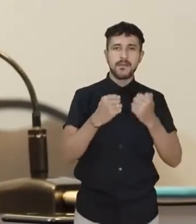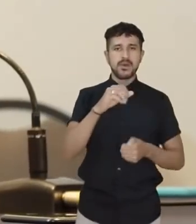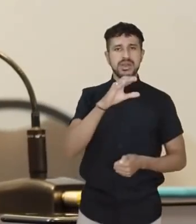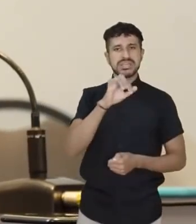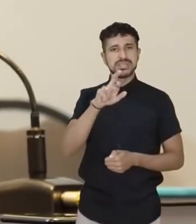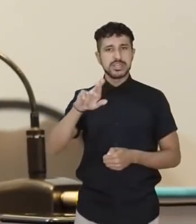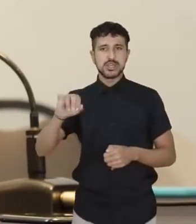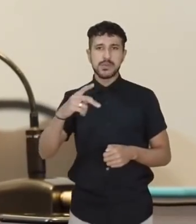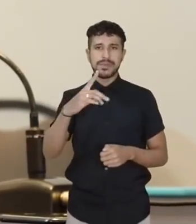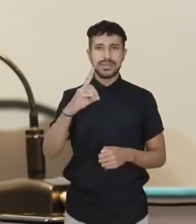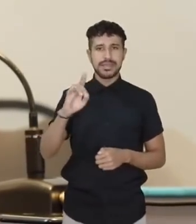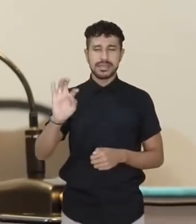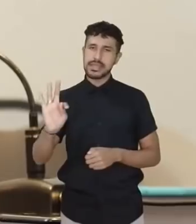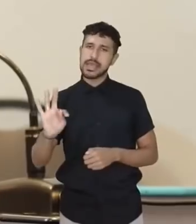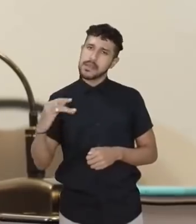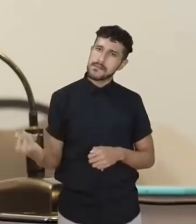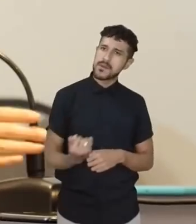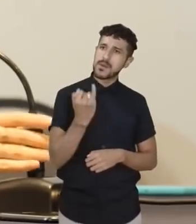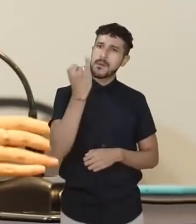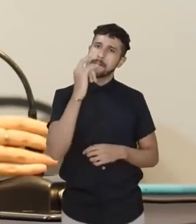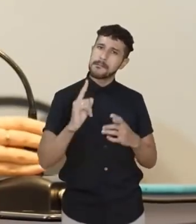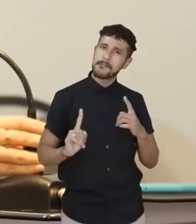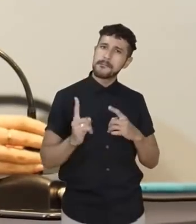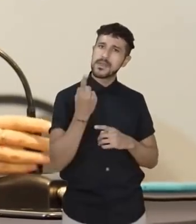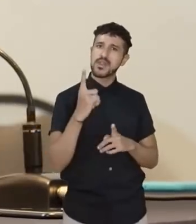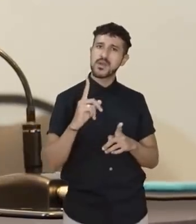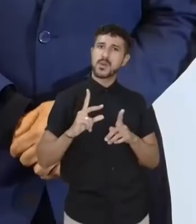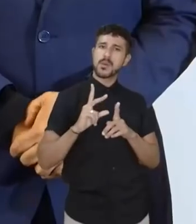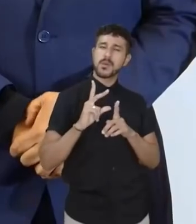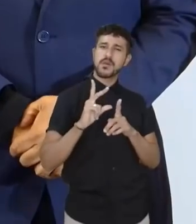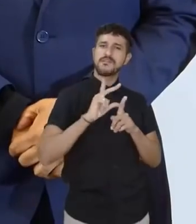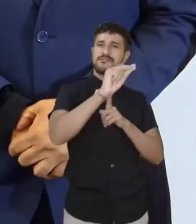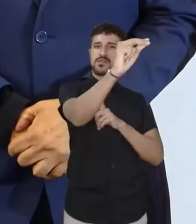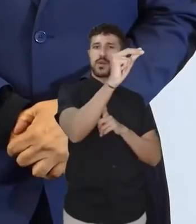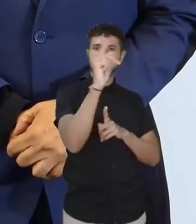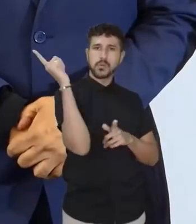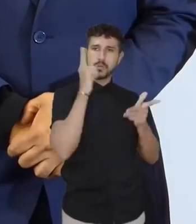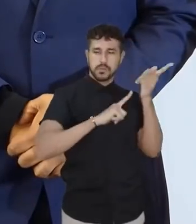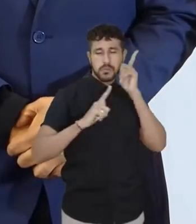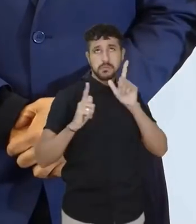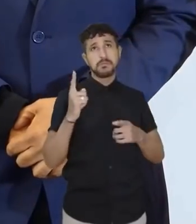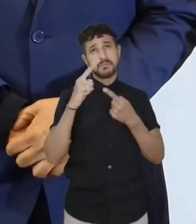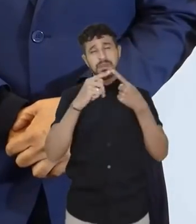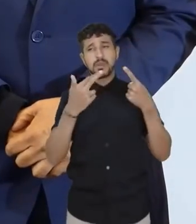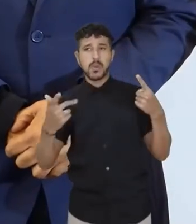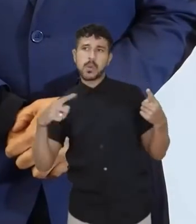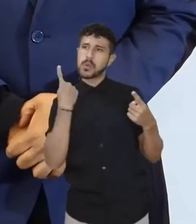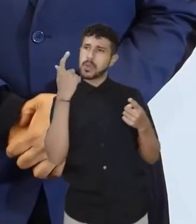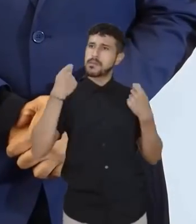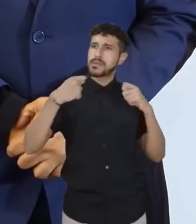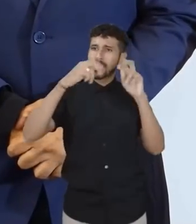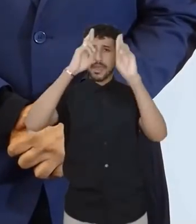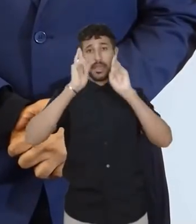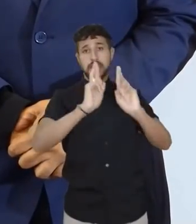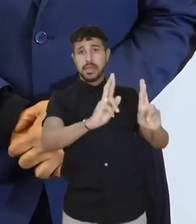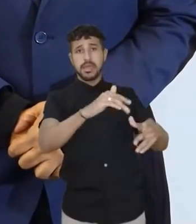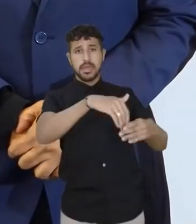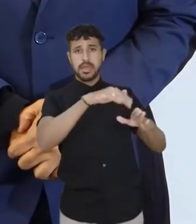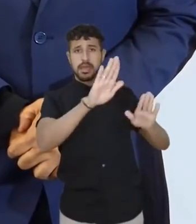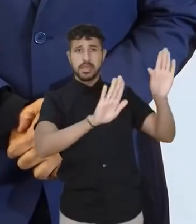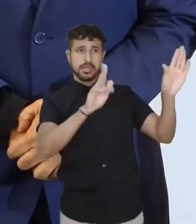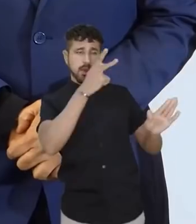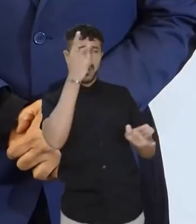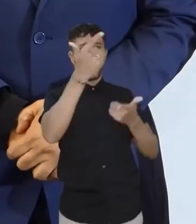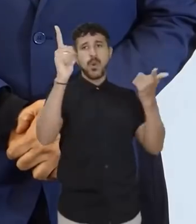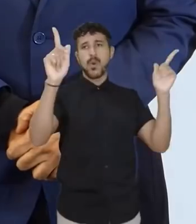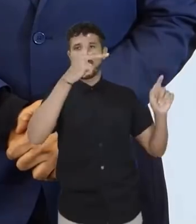justamente para essa margem de primeiro turno crescer? Obrigada. Olha, primeiro dizer que a gente tem que ter respeito com a candidatura alheia. Até andaram